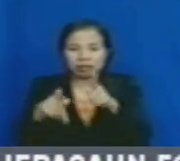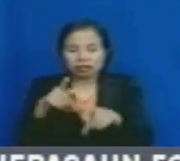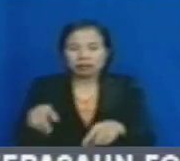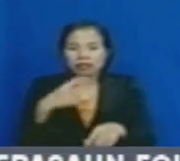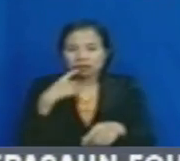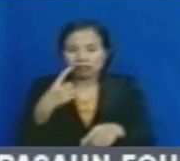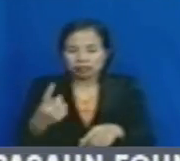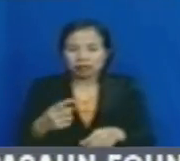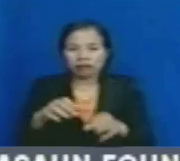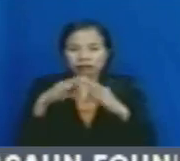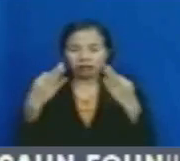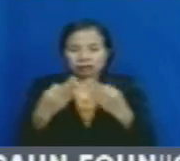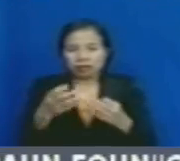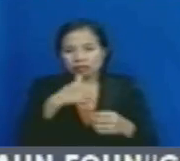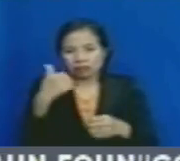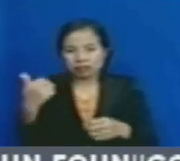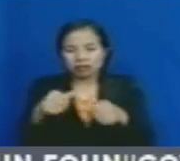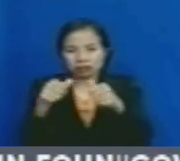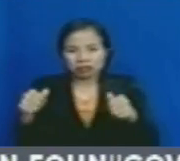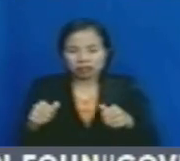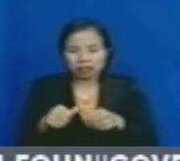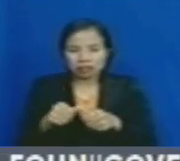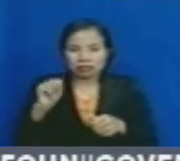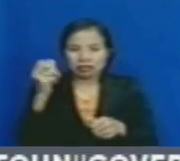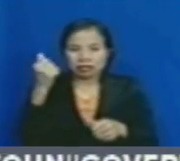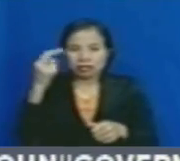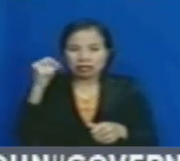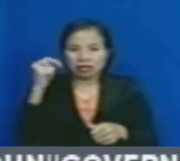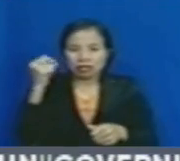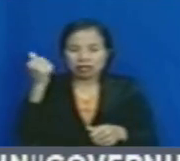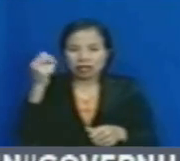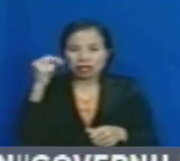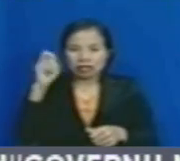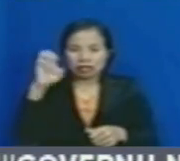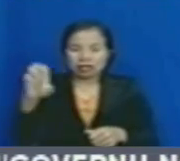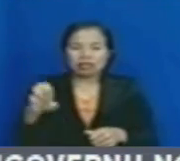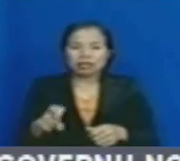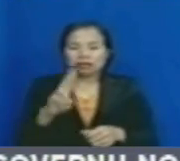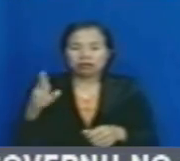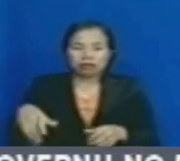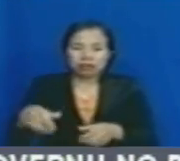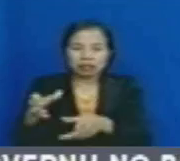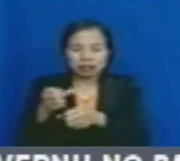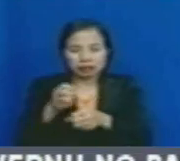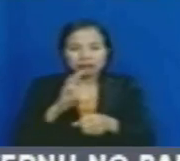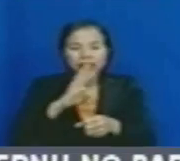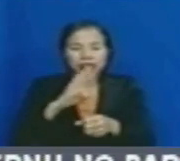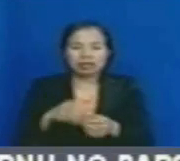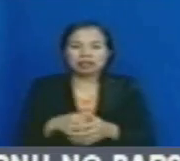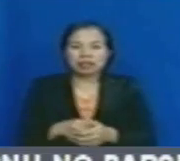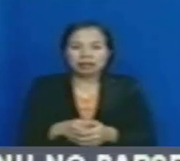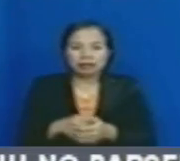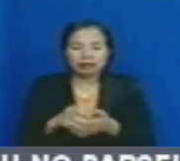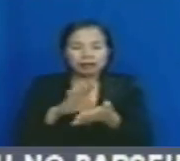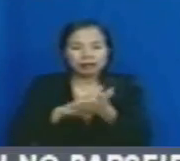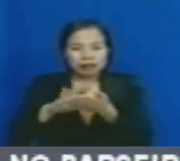informa, uma kaimbalung iha aldeia Sanane, rasik utiliza sanyo, hodi dadabe nebe serbisu sanemento